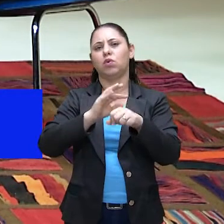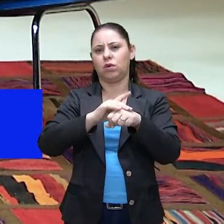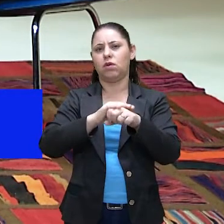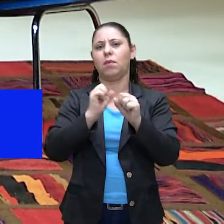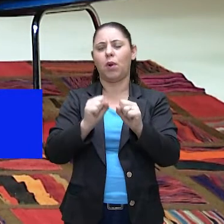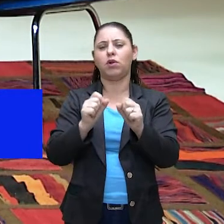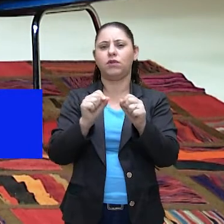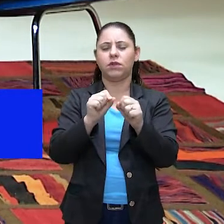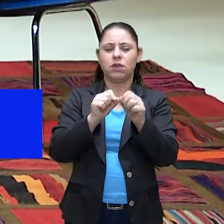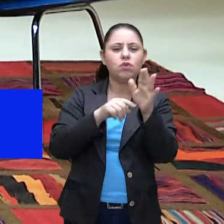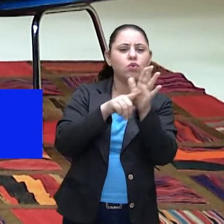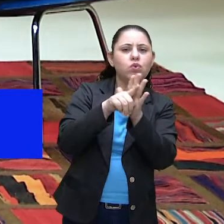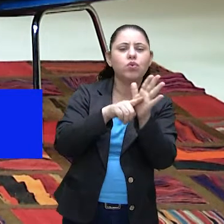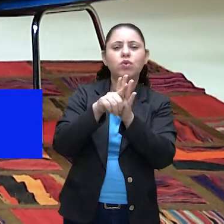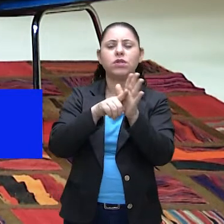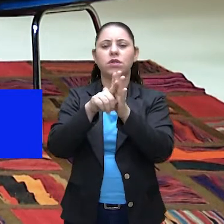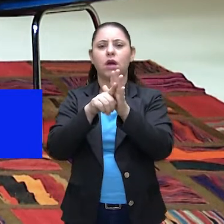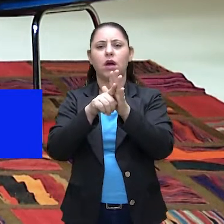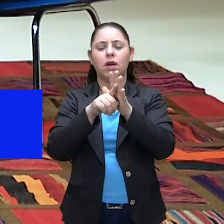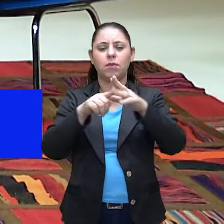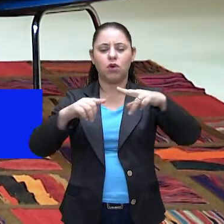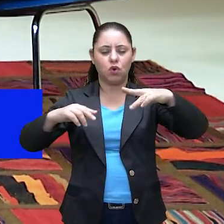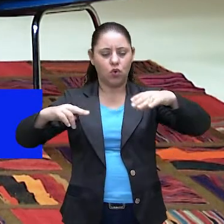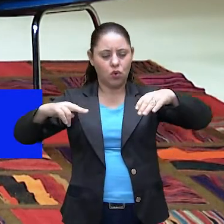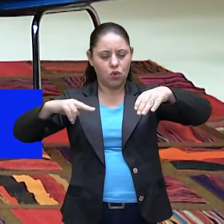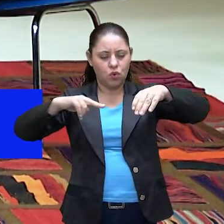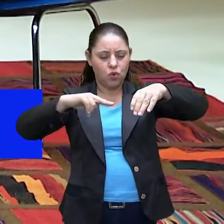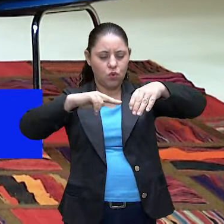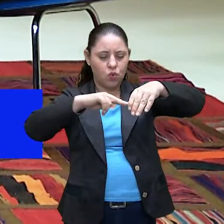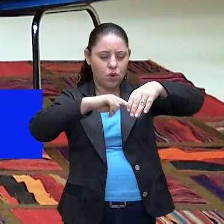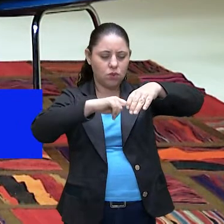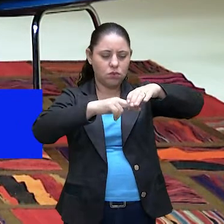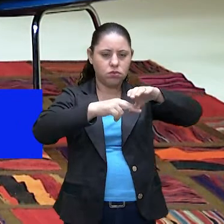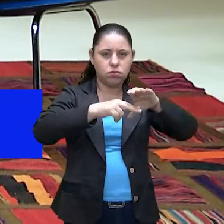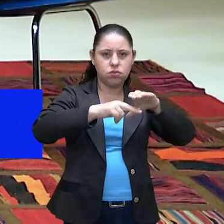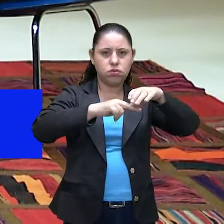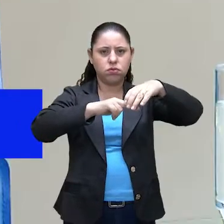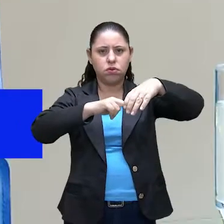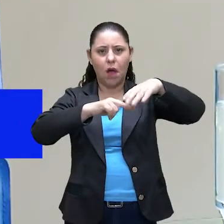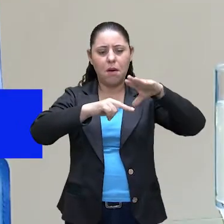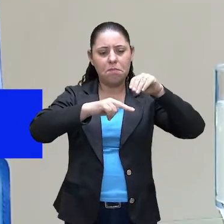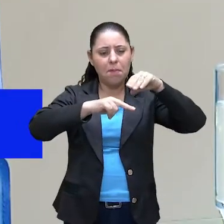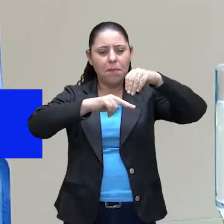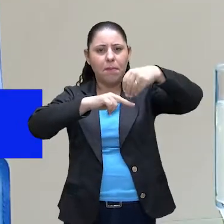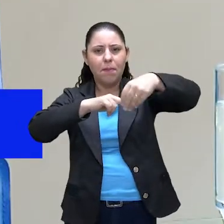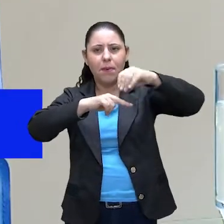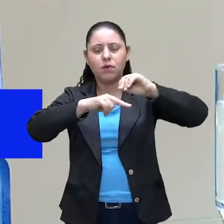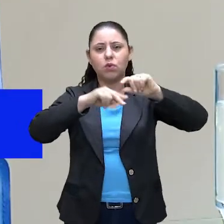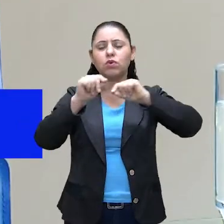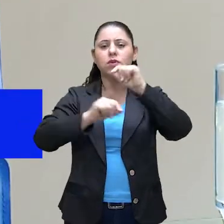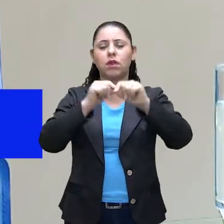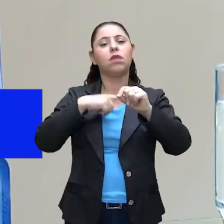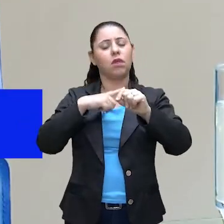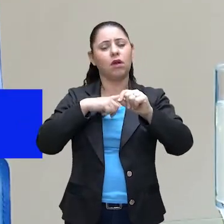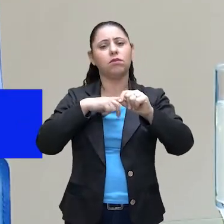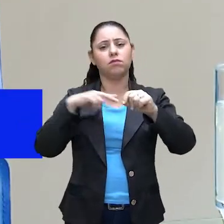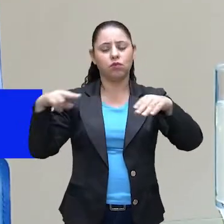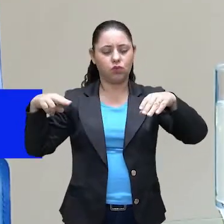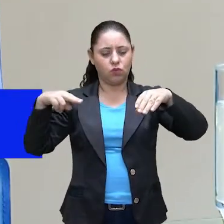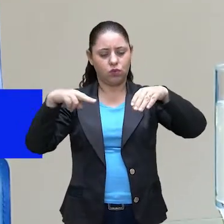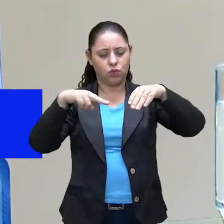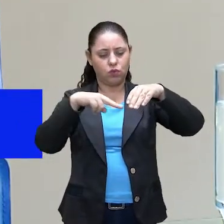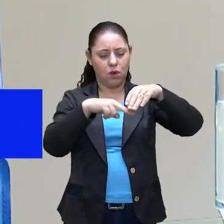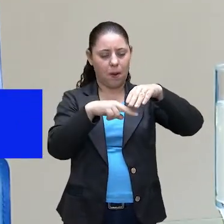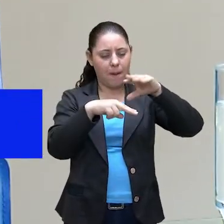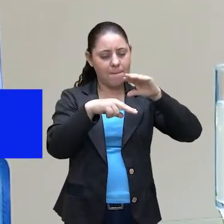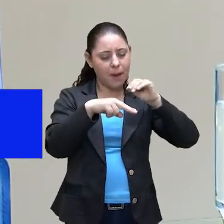ver numa ressonância? Você me falou lado esquerdo, lado frontal, como que funciona? Na realidade, existem as ressonâncias funcionais